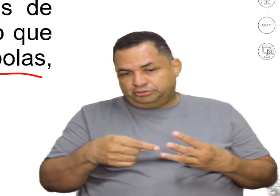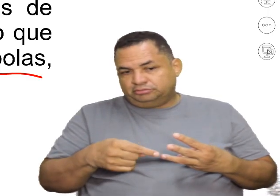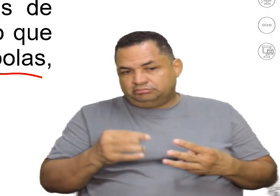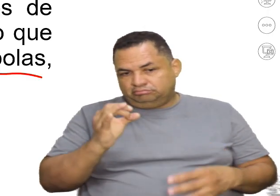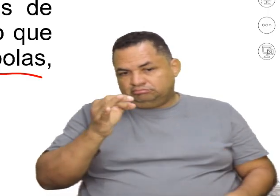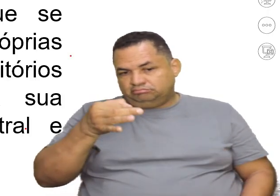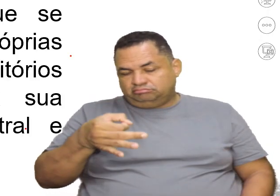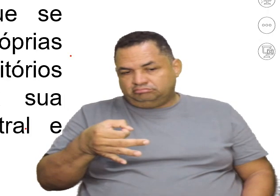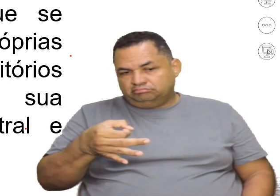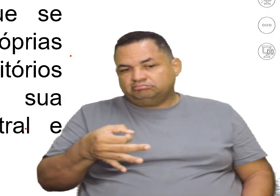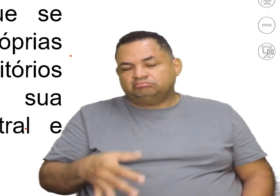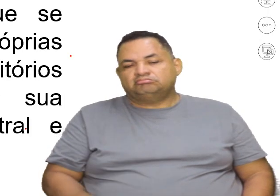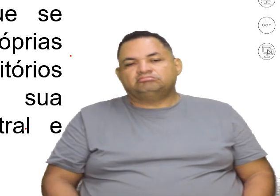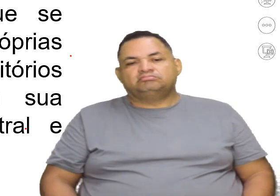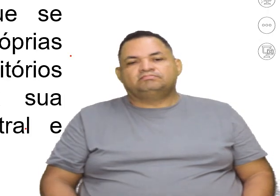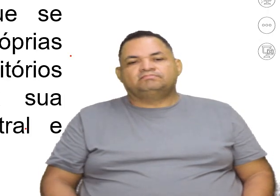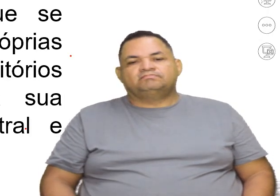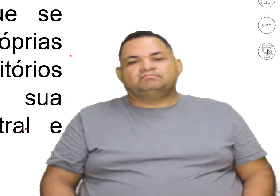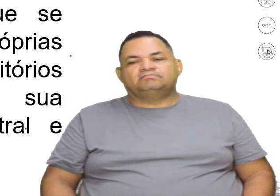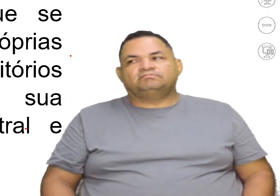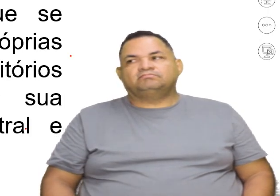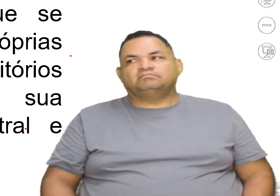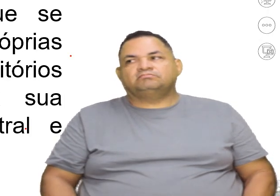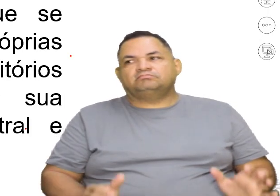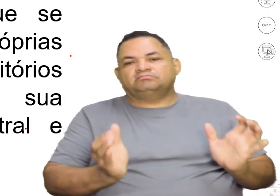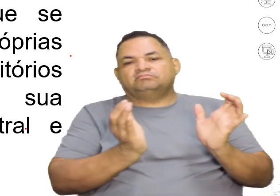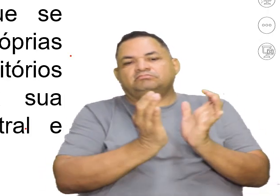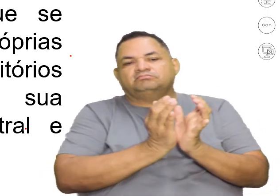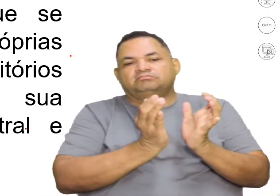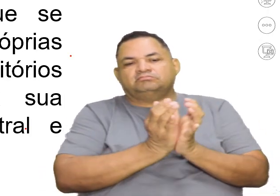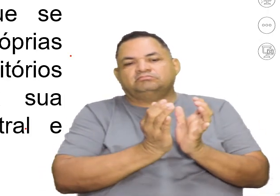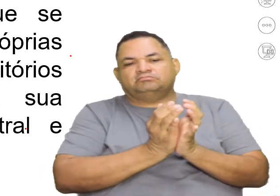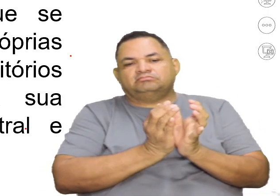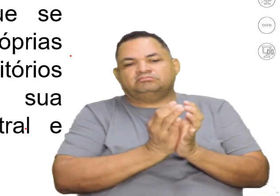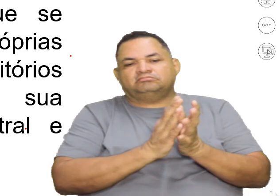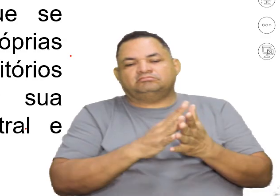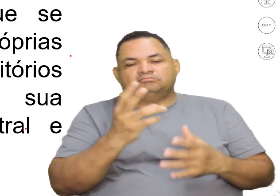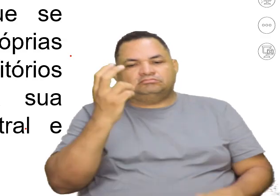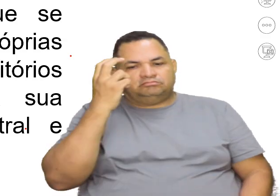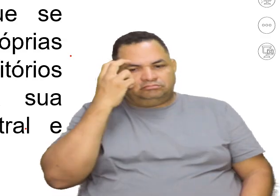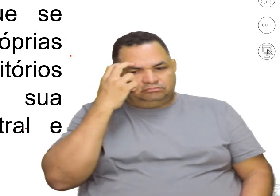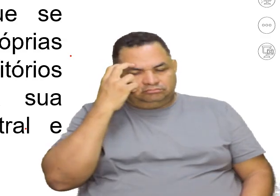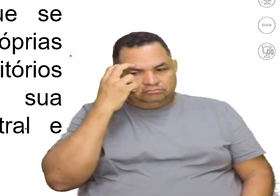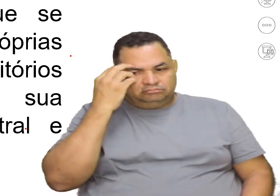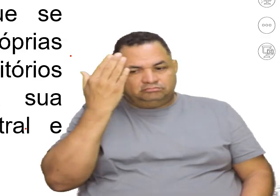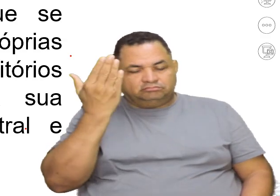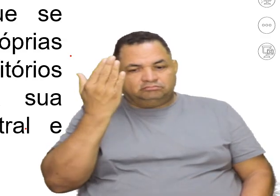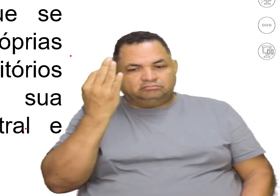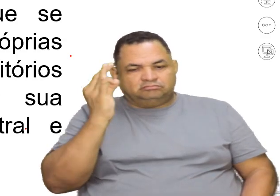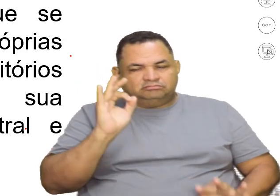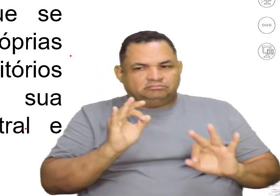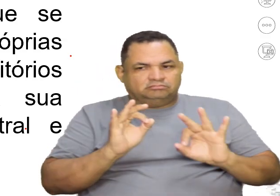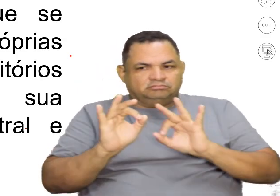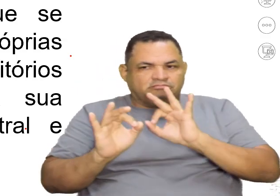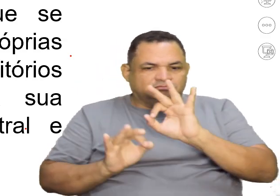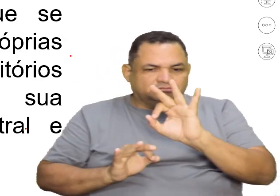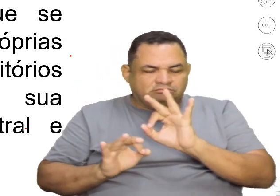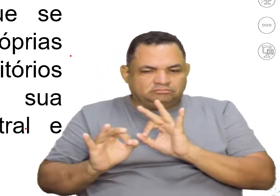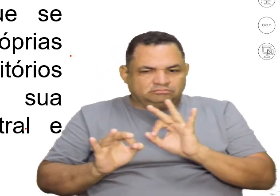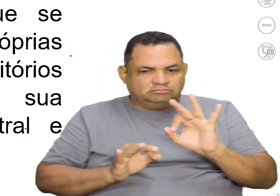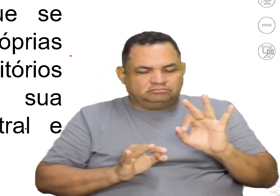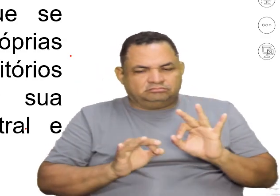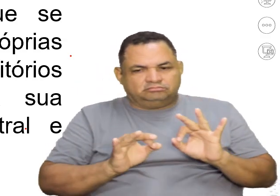gostaria de frisar aqui, ó. Eles são grupos culturais, né? Onde eles se